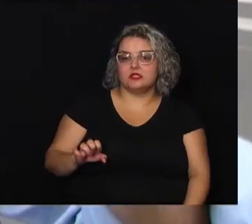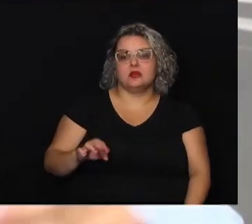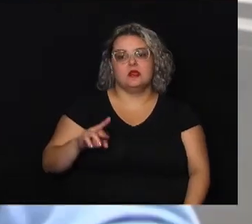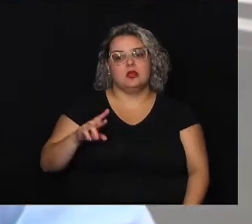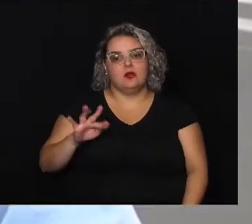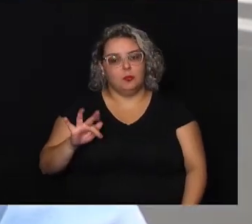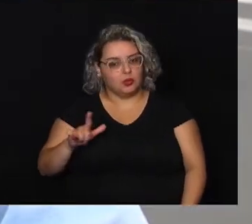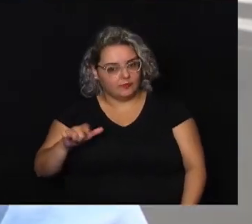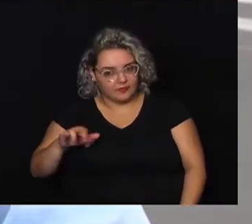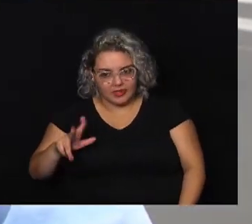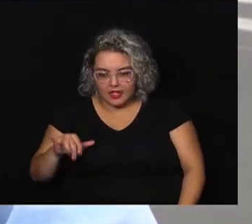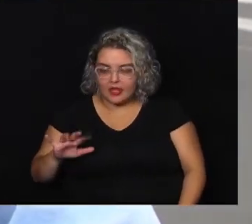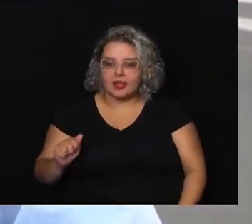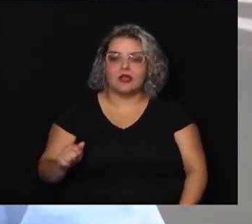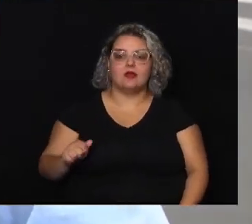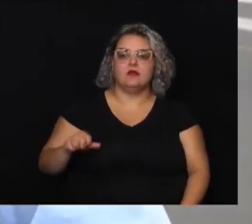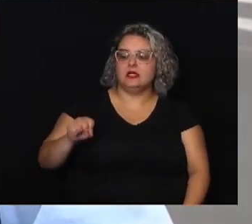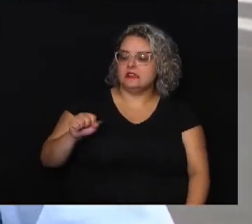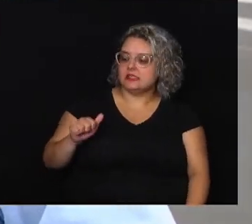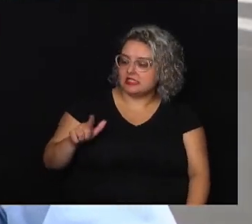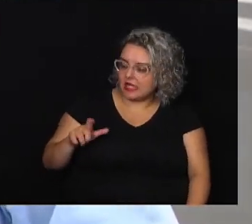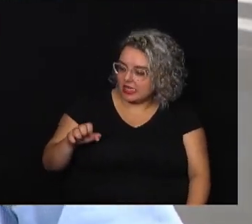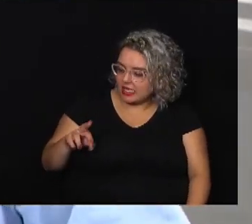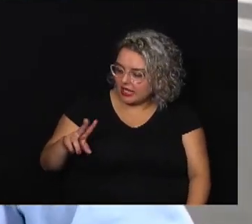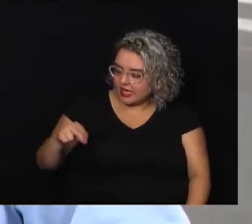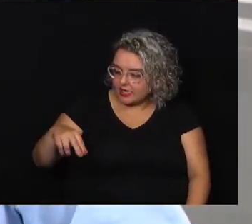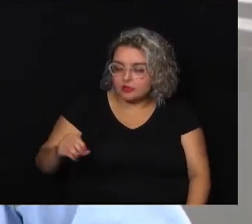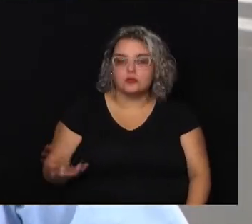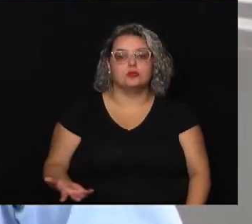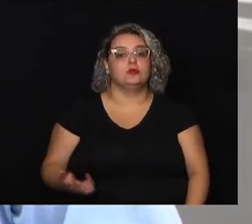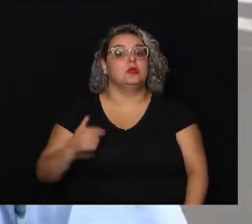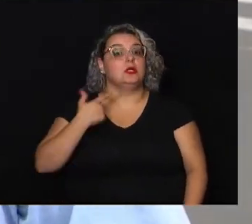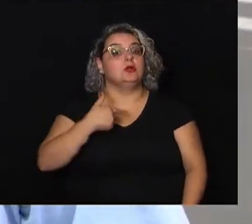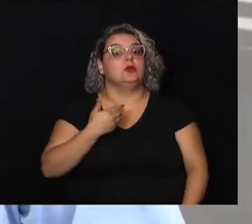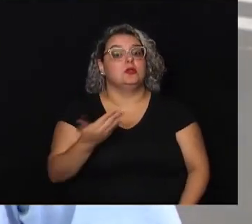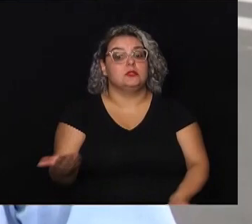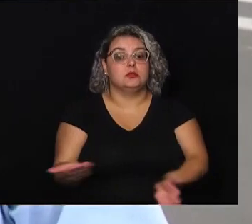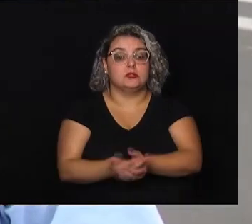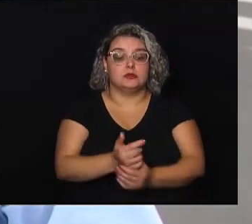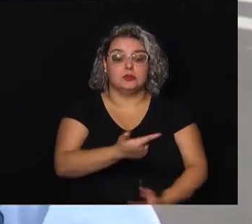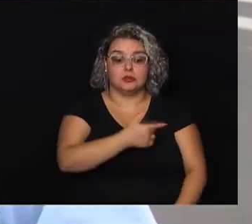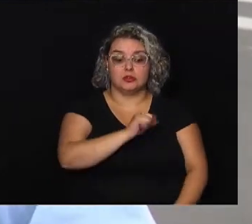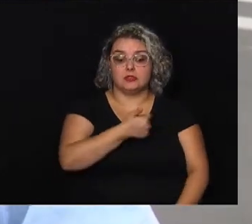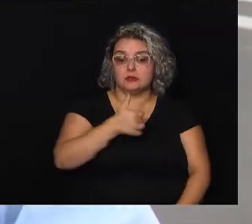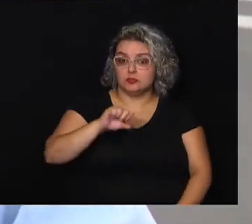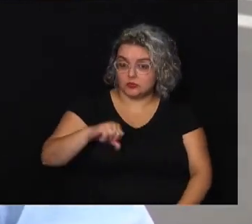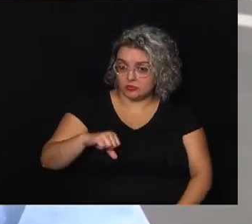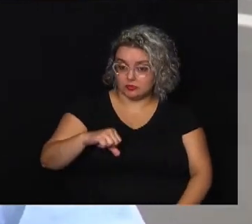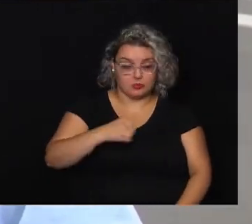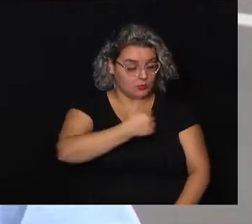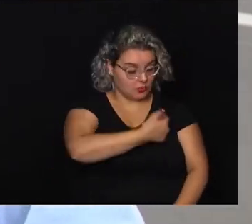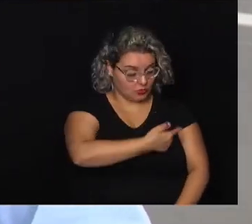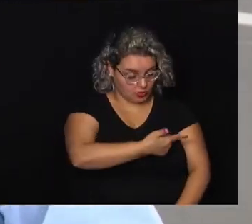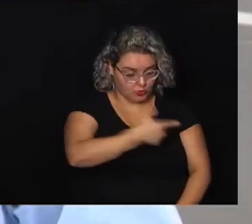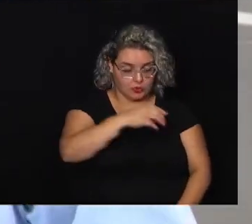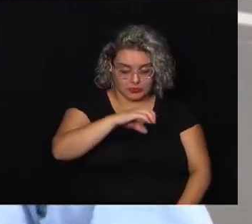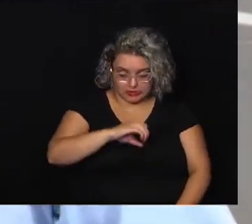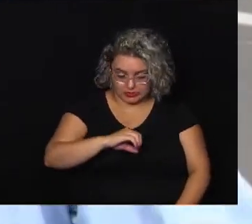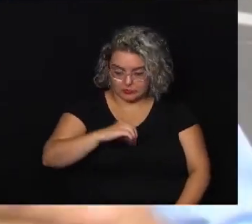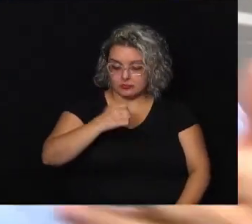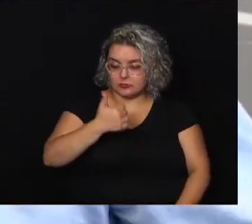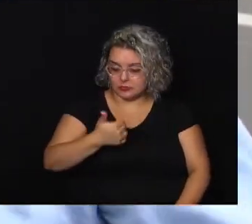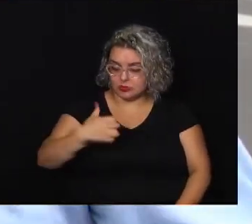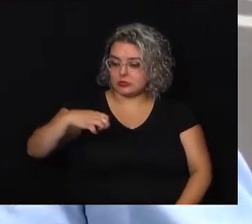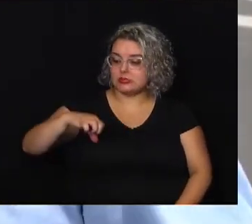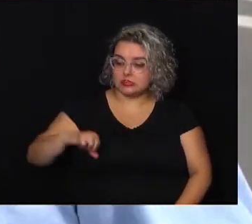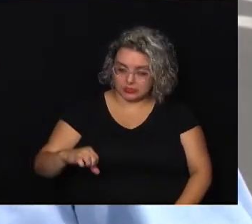Flávia, para o Salerno, e nós então protocolamos em 2019 um ofício solicitando uma creche para